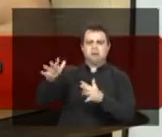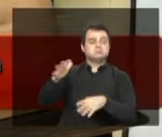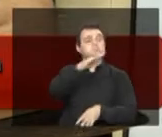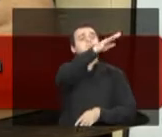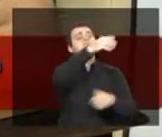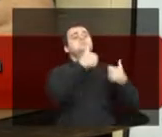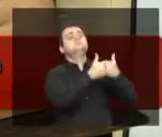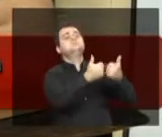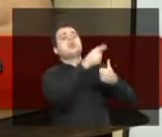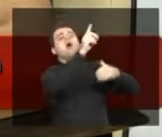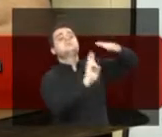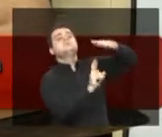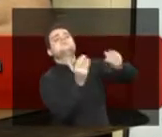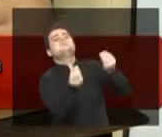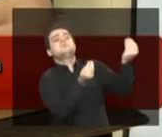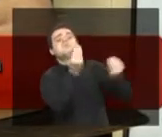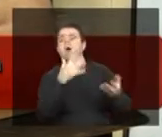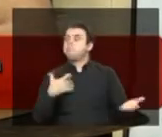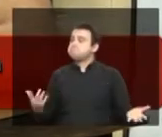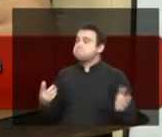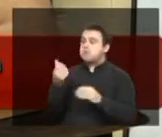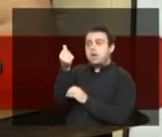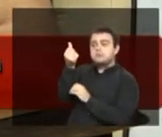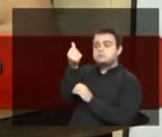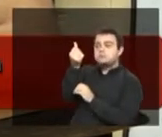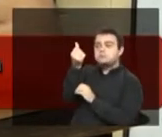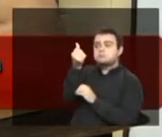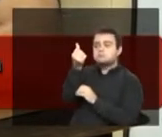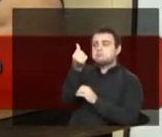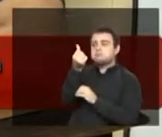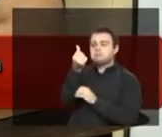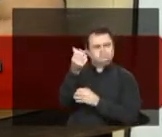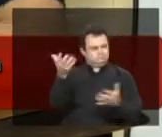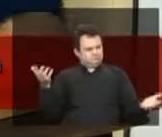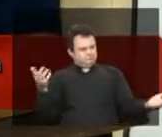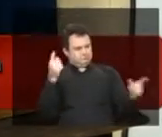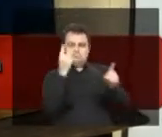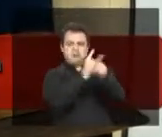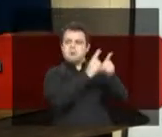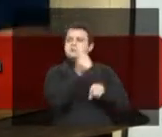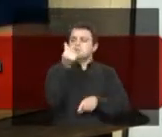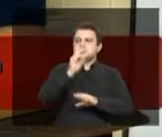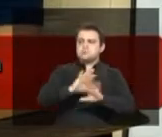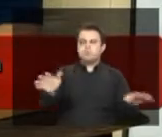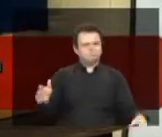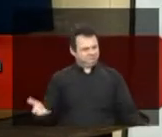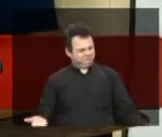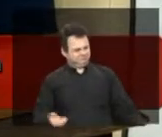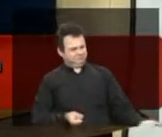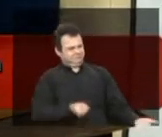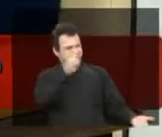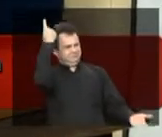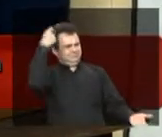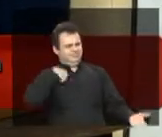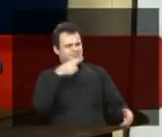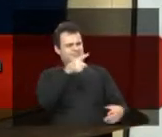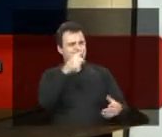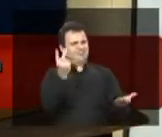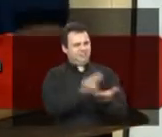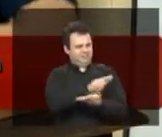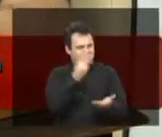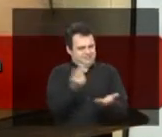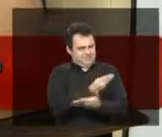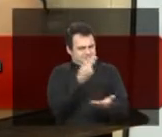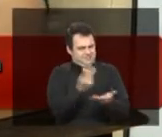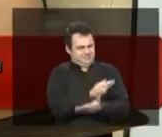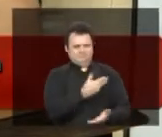lá no terminal? Olha, a gente só autuou 6 vezes. Eu falei, mas peraí, então, eu estou vendo que alguma coisa está